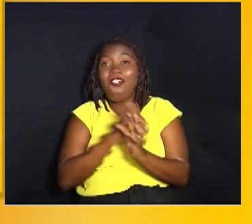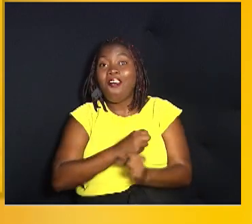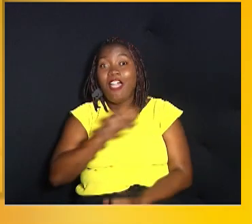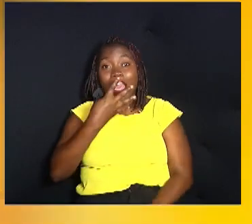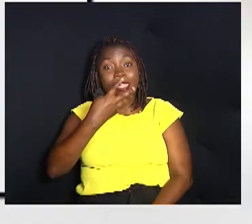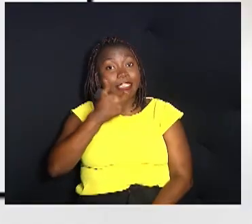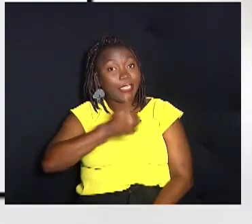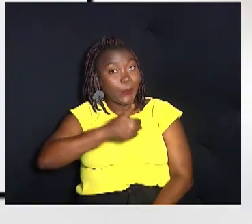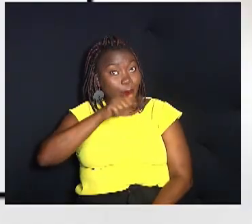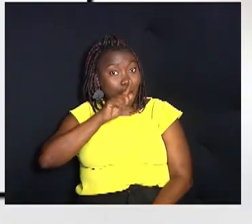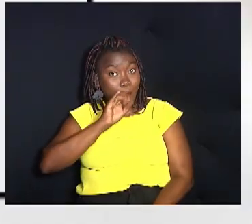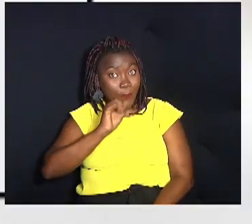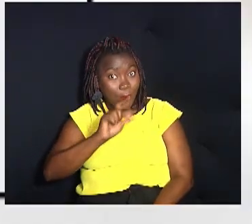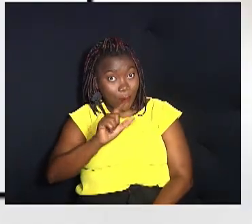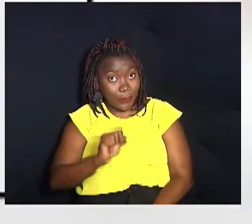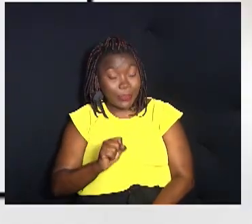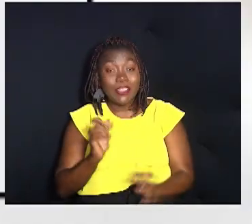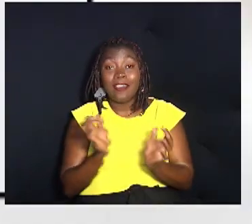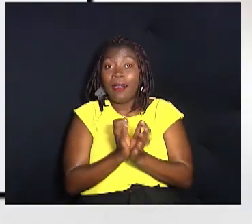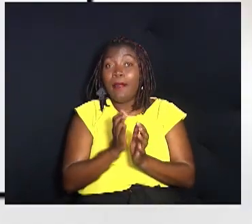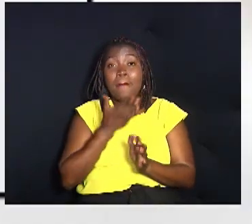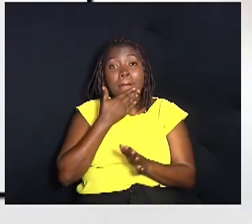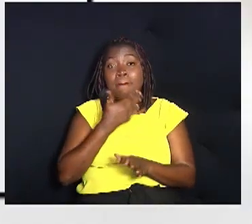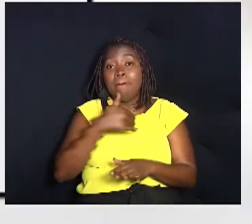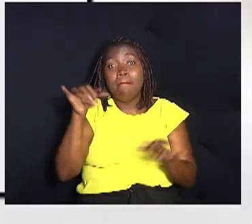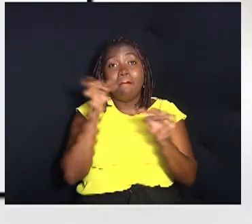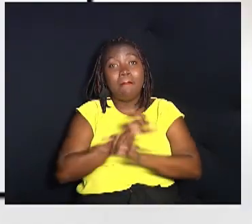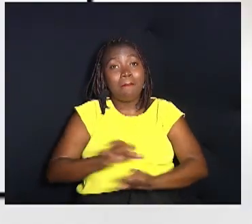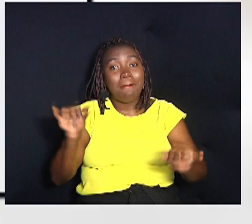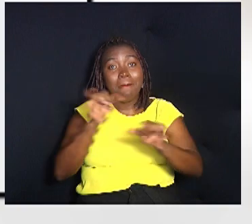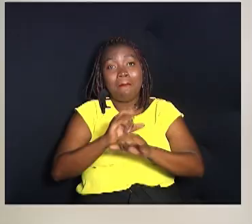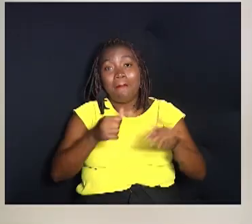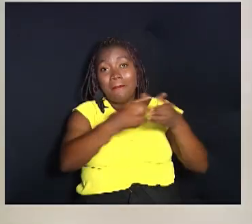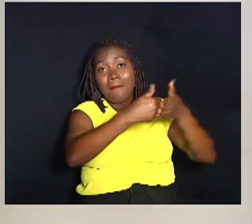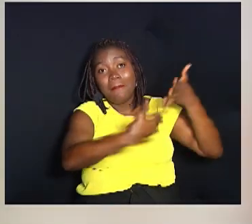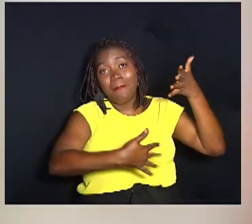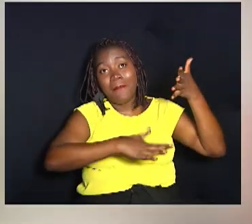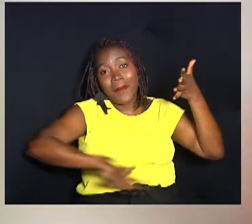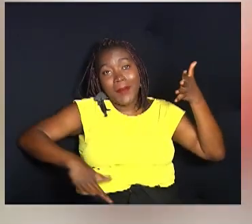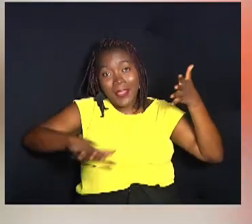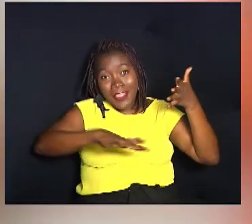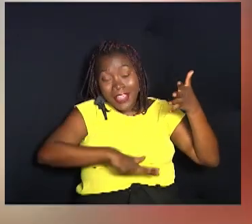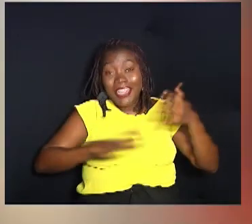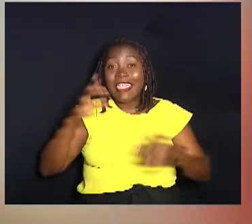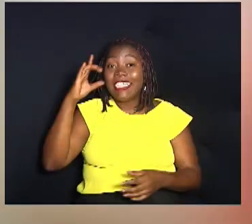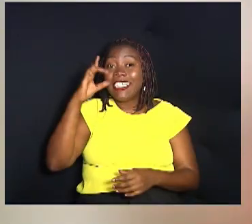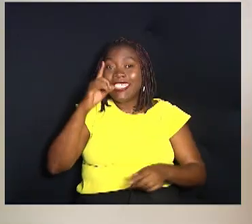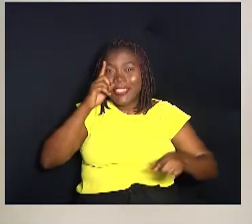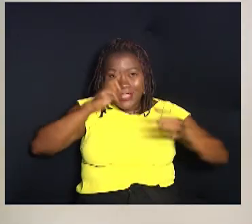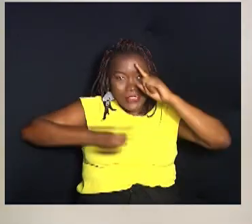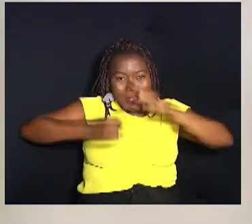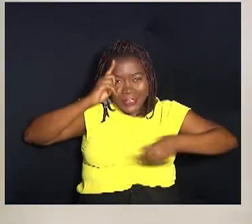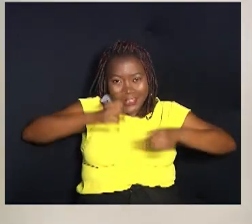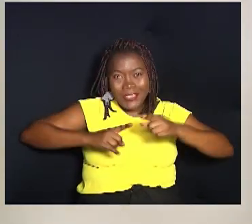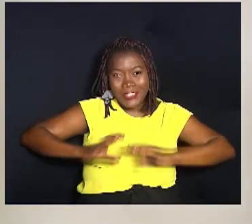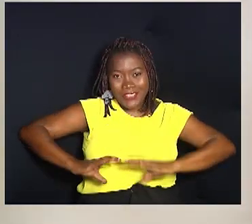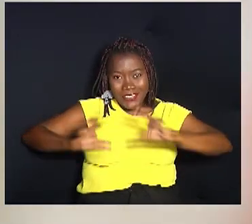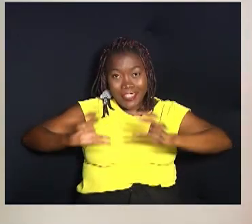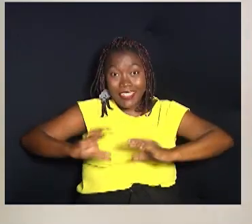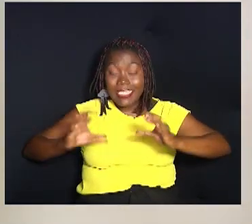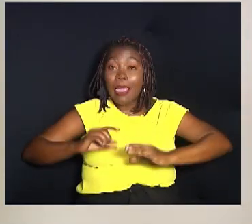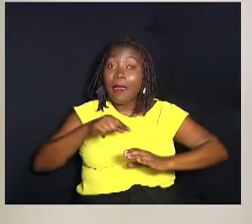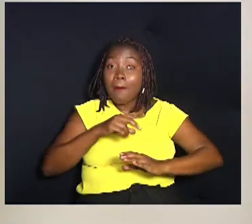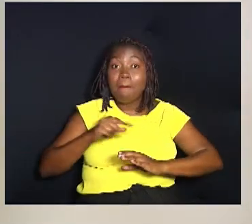41 gols. O time tem a melhor campanha na classificação geral. E é no domínio da bola que as jogadoras